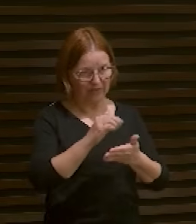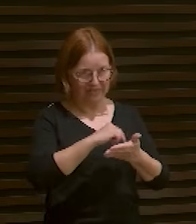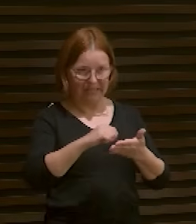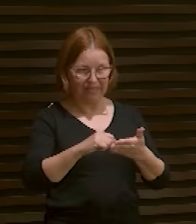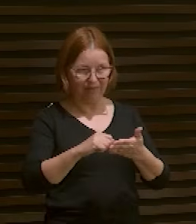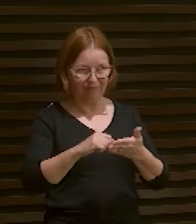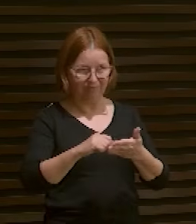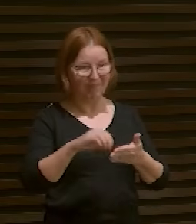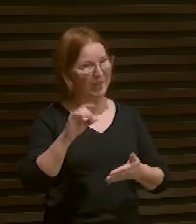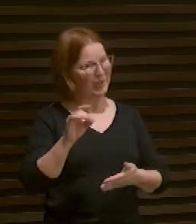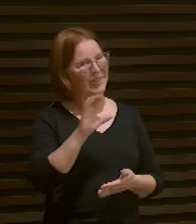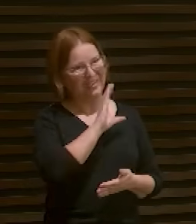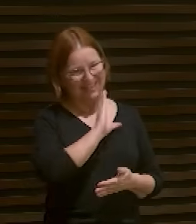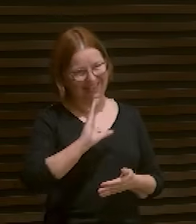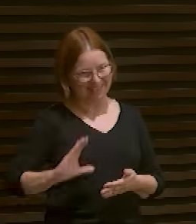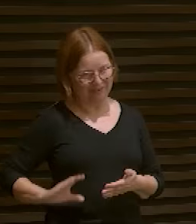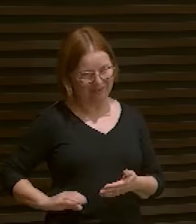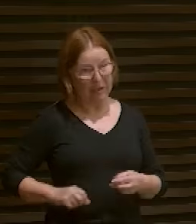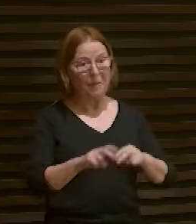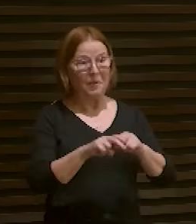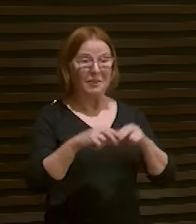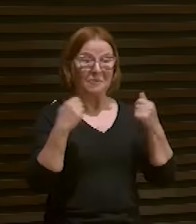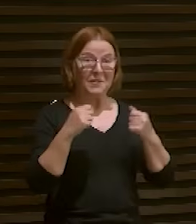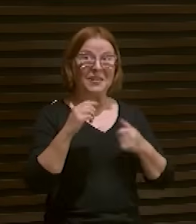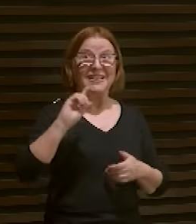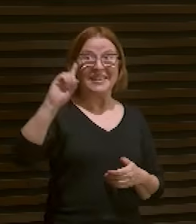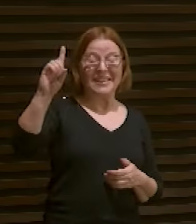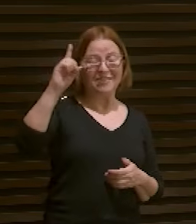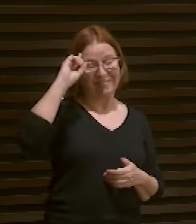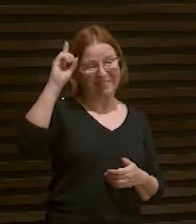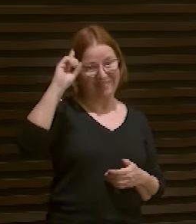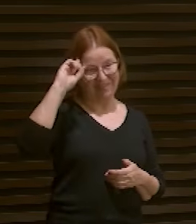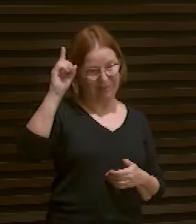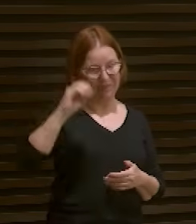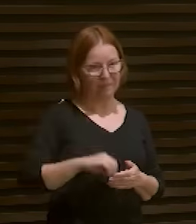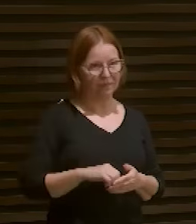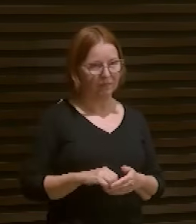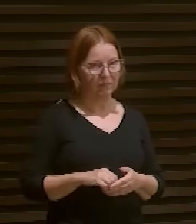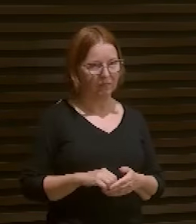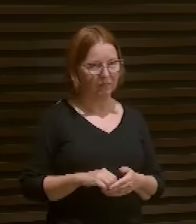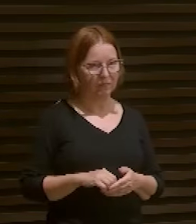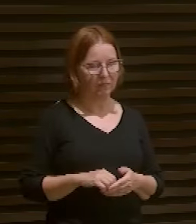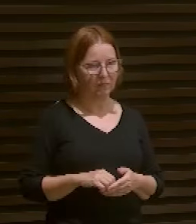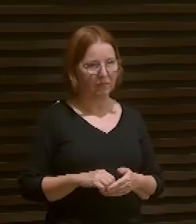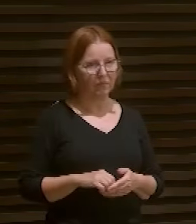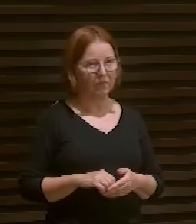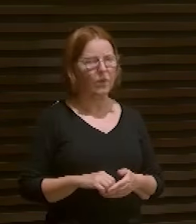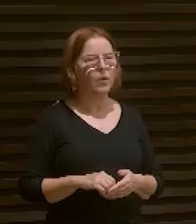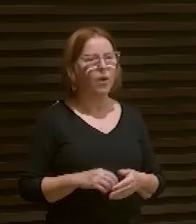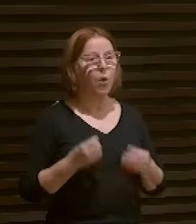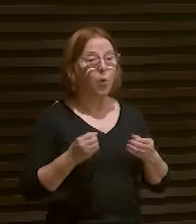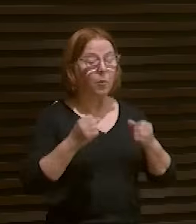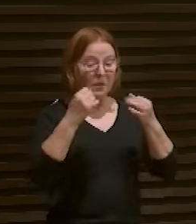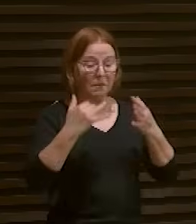Só Cristo. Por isso que eu preciso dele diariamente. Como é que você define um cristão?